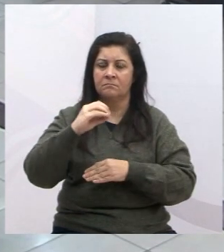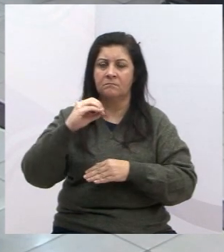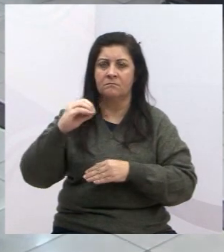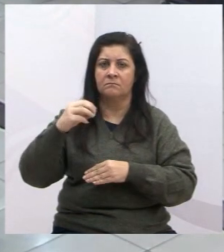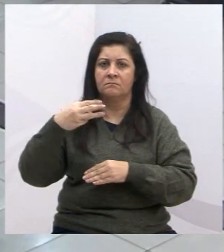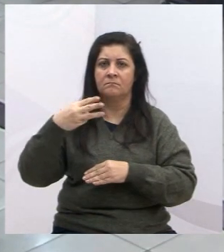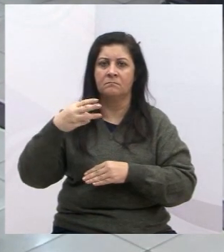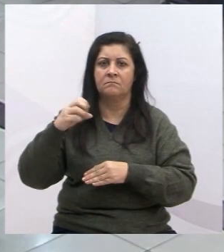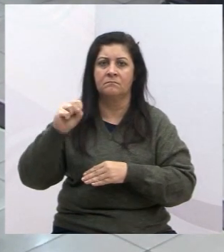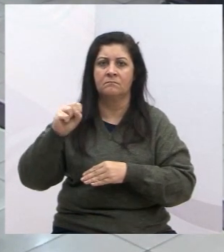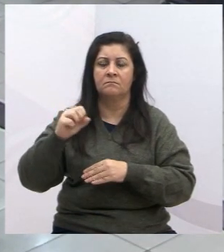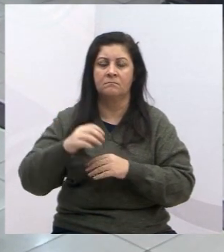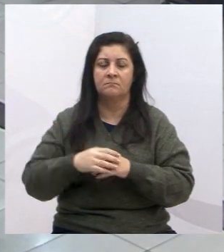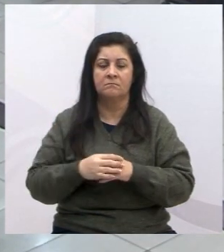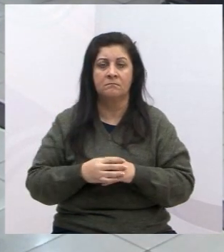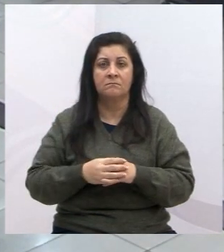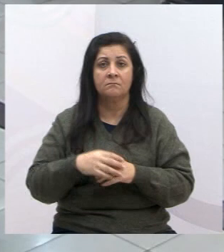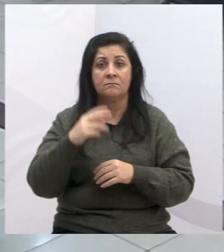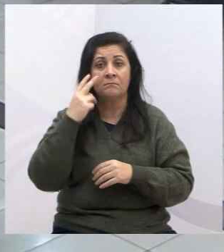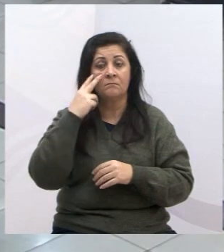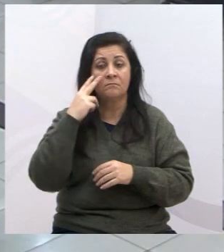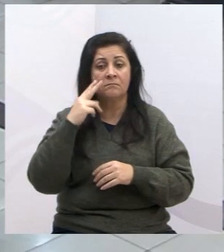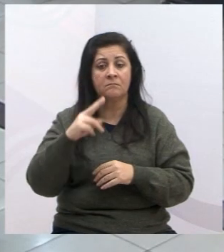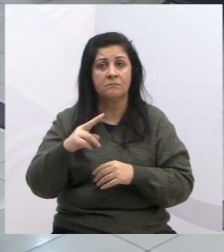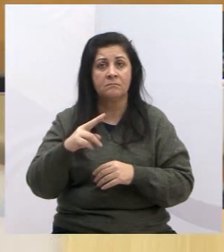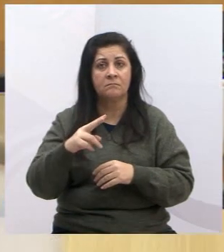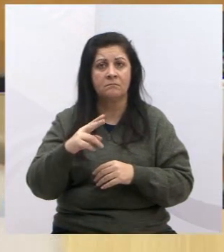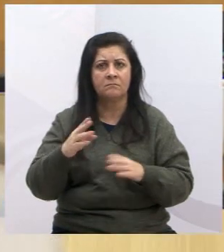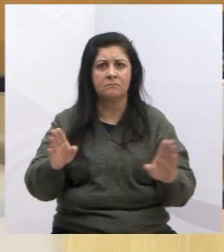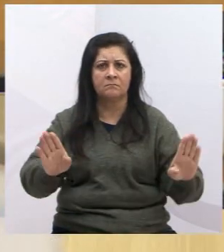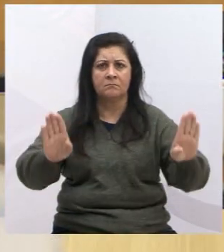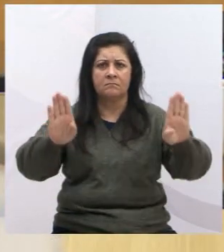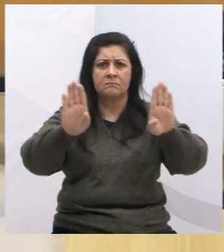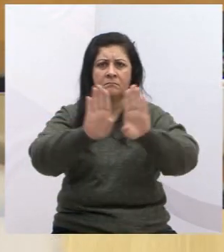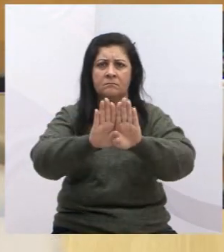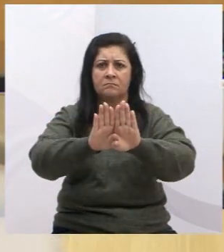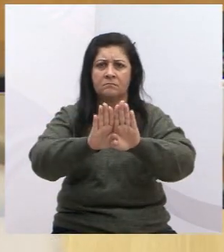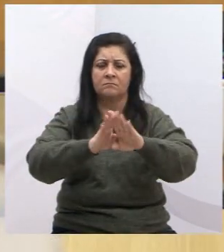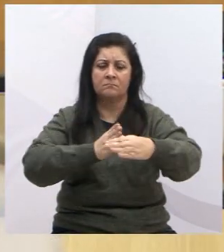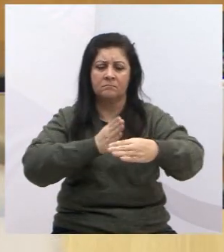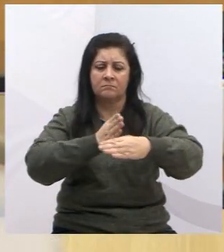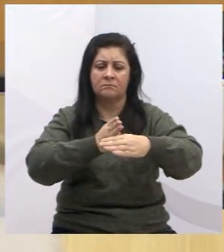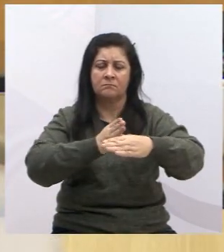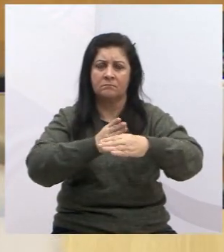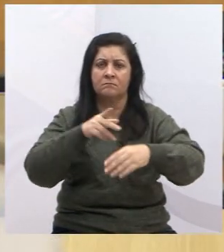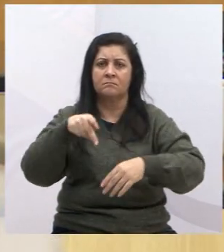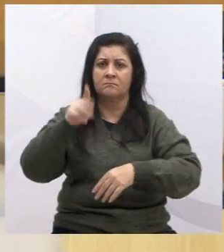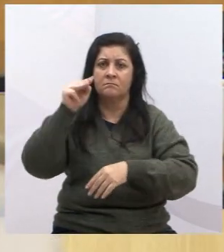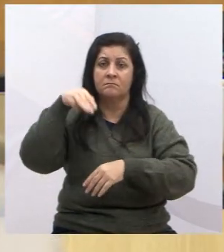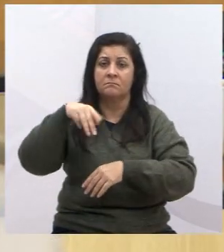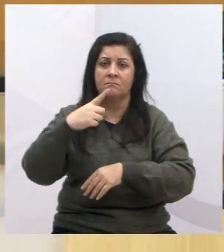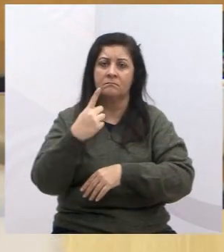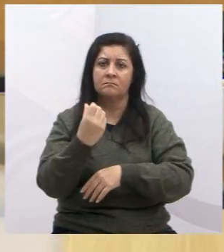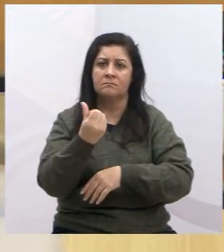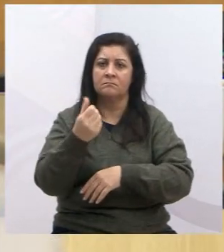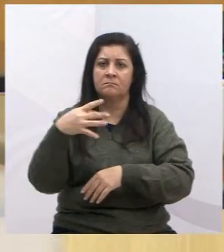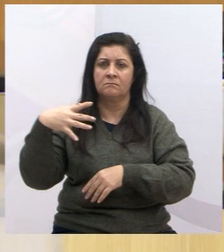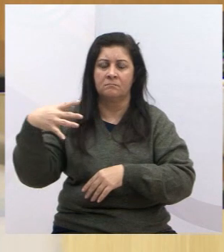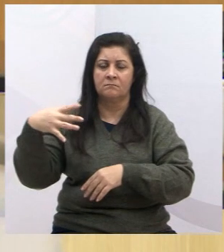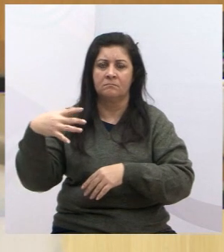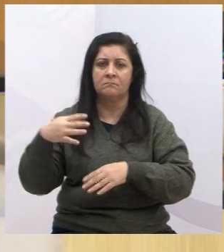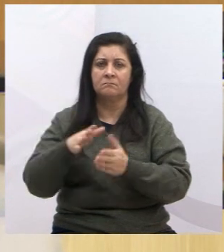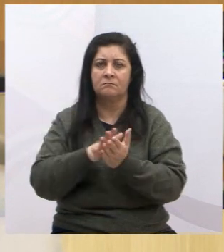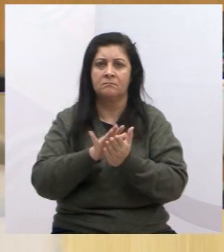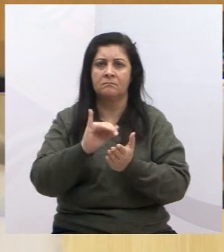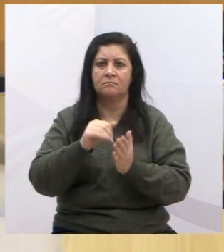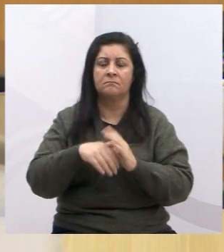0038/2021, para que reveja sua decisão de fechar acesso existente no KM-164 na rodovia Presidente Dutra, em Jacareí.